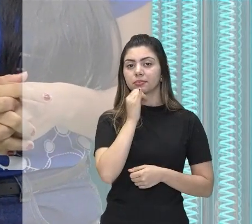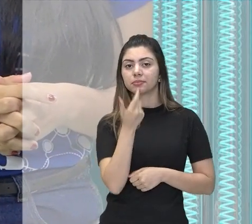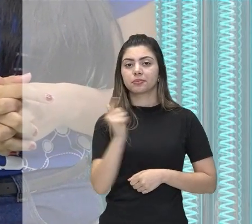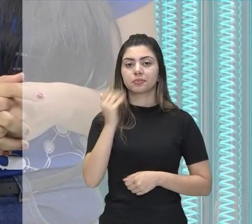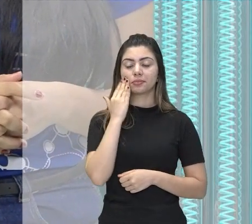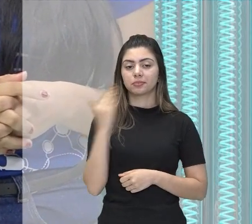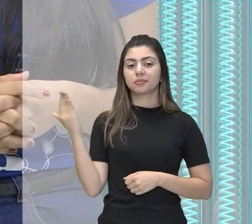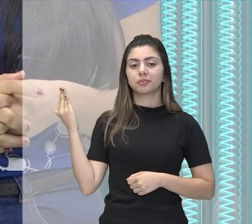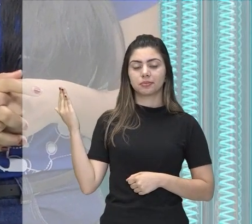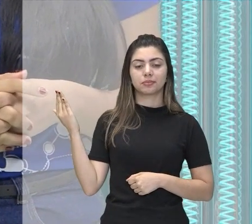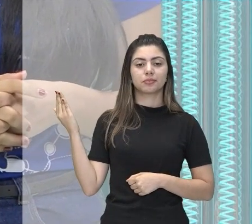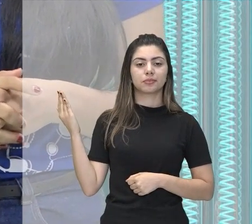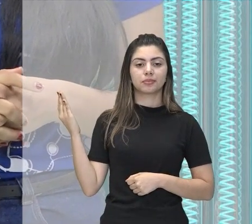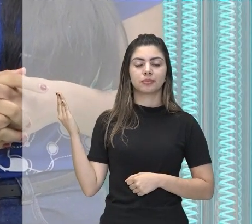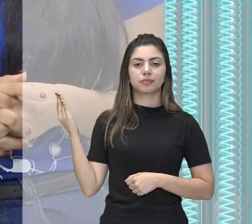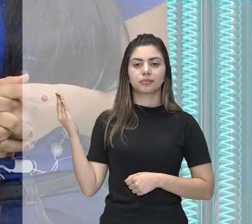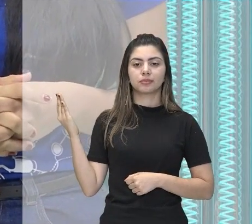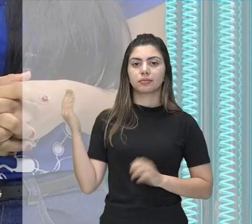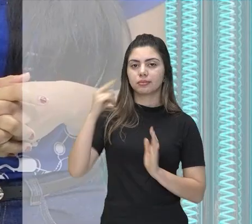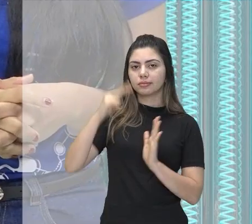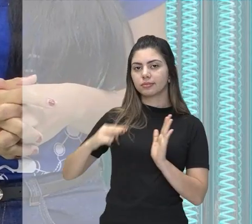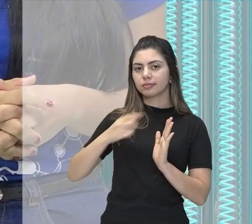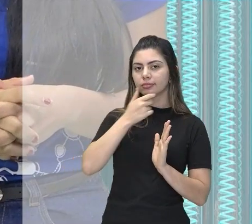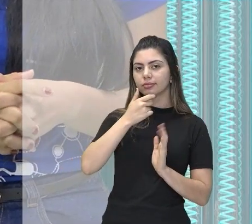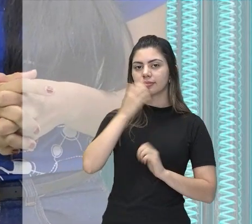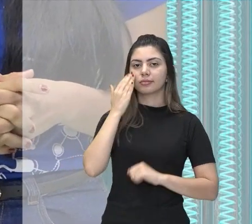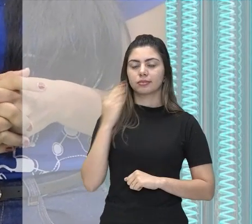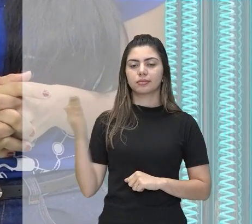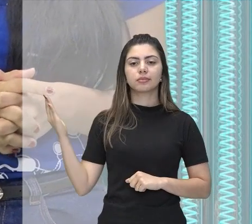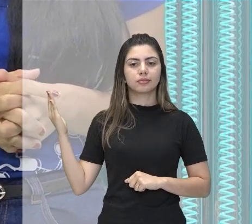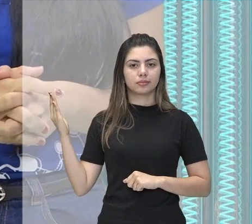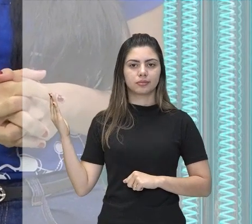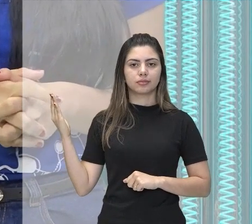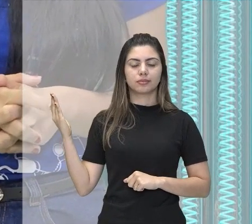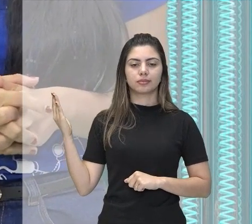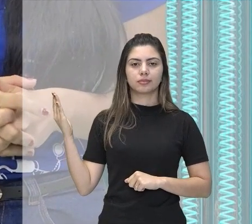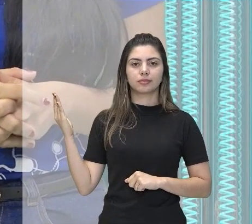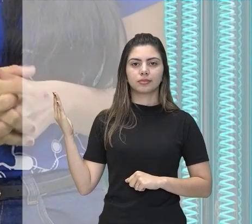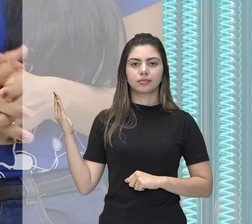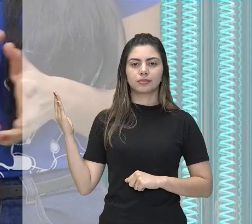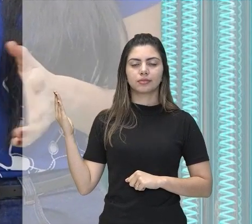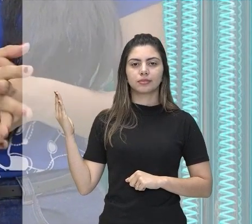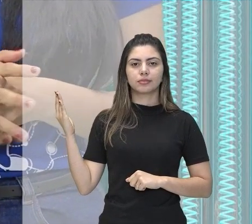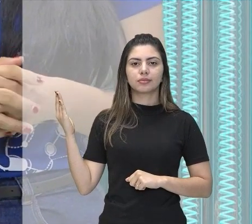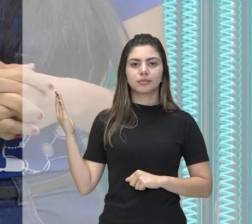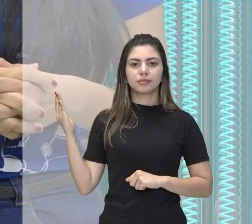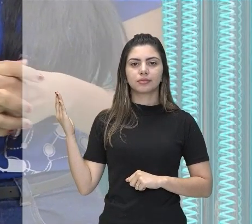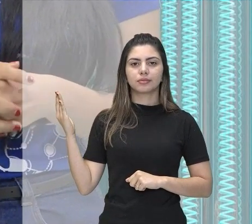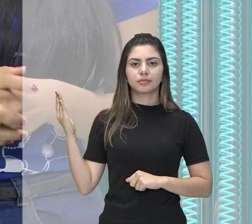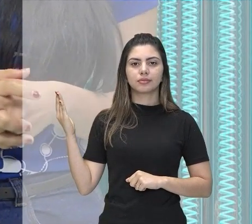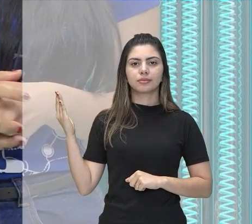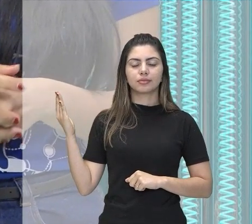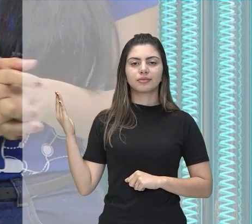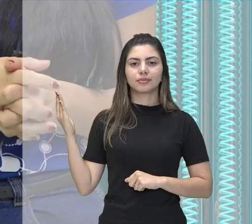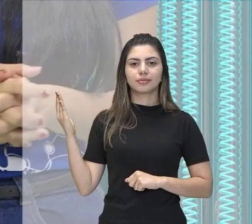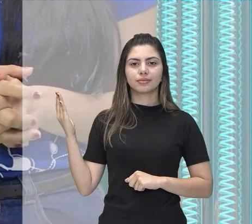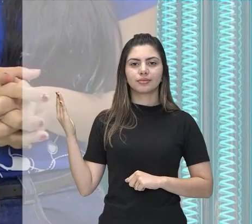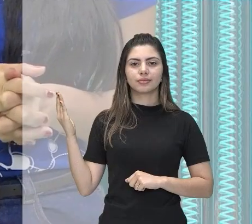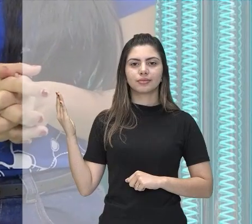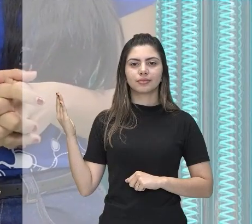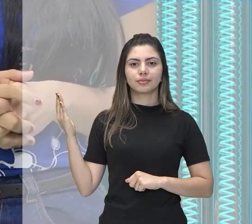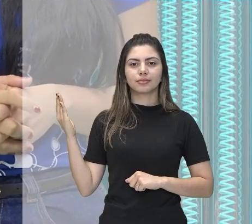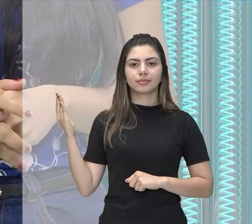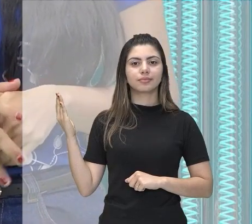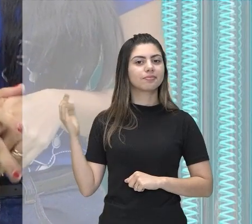change in 50 years. Life will change in 50